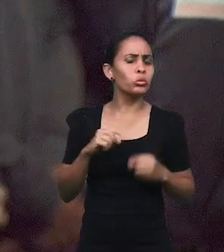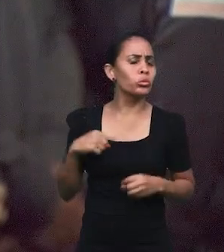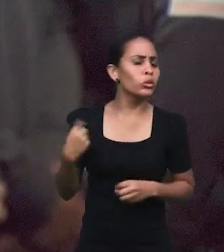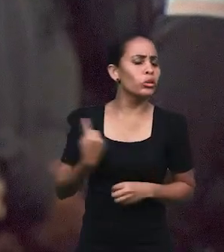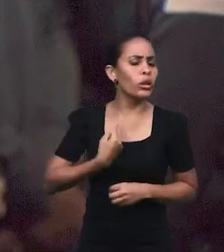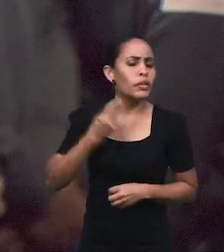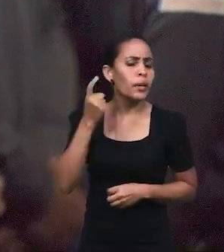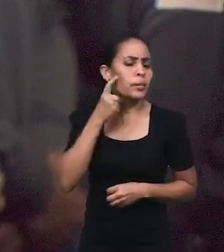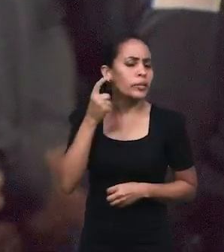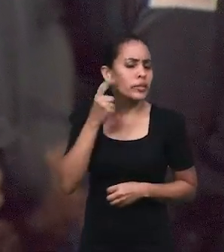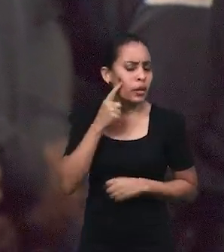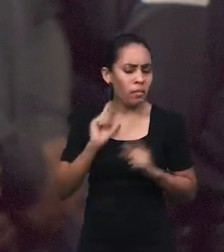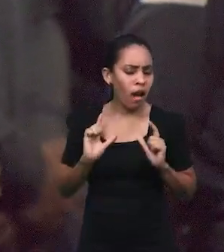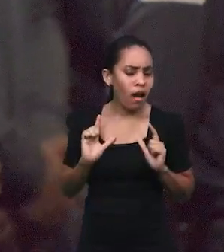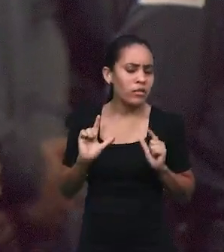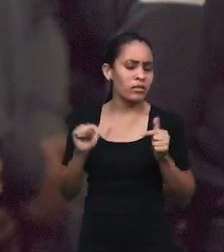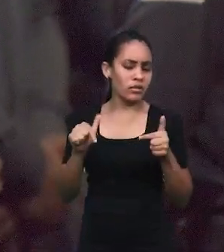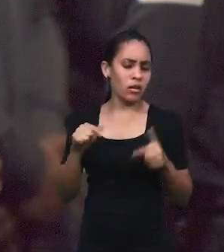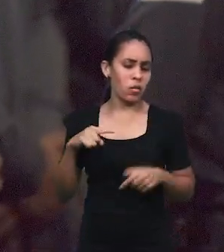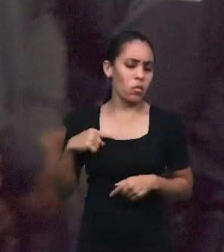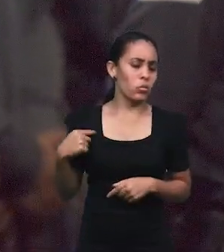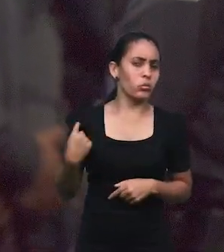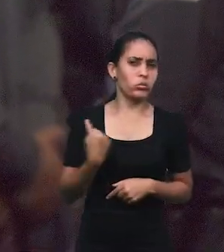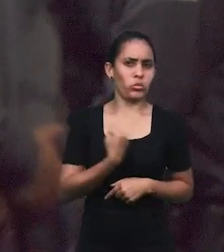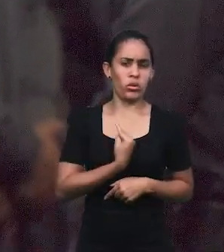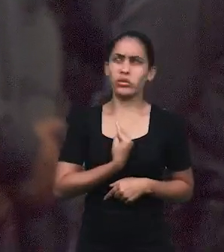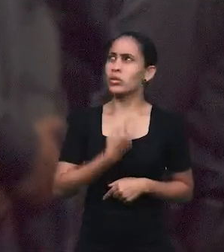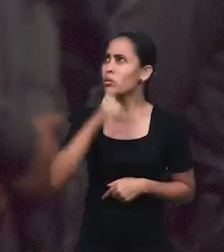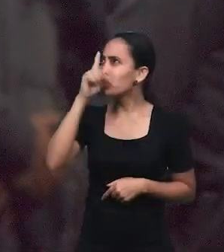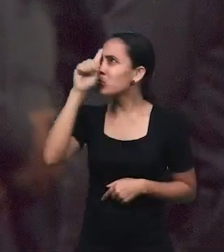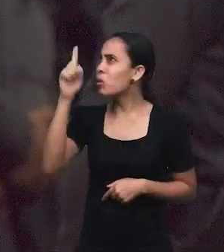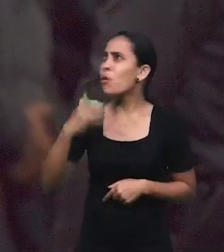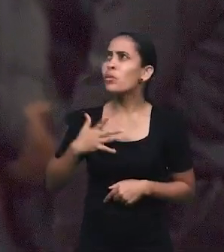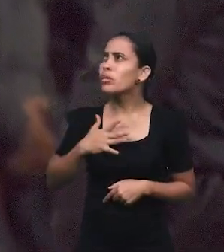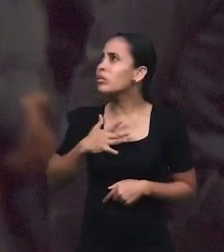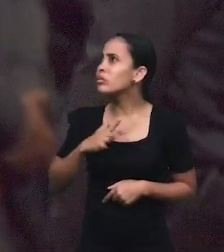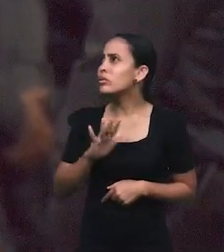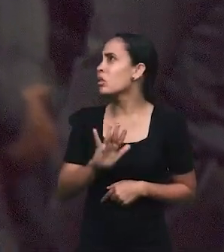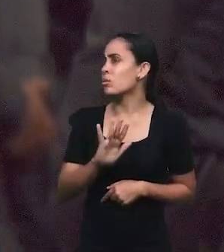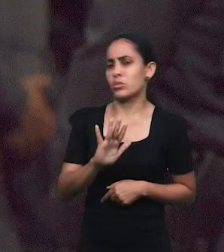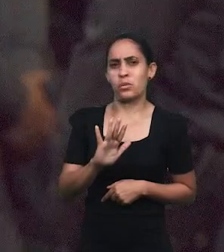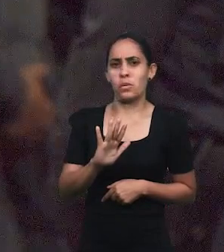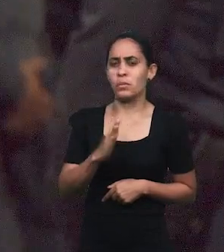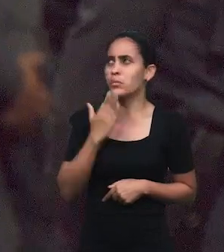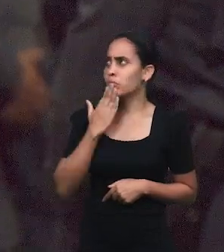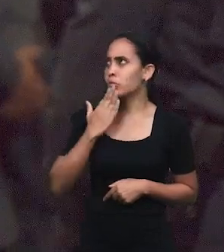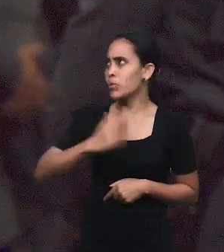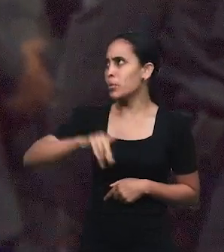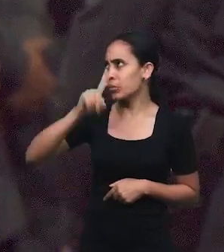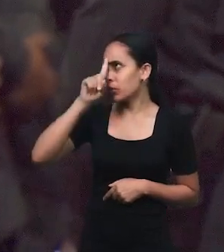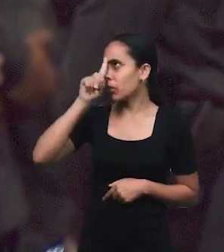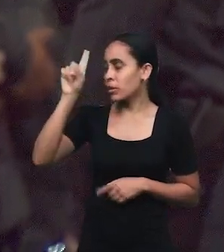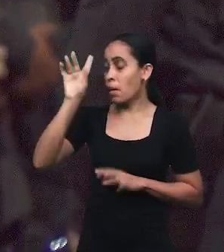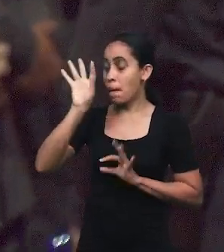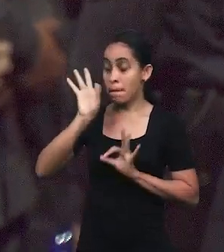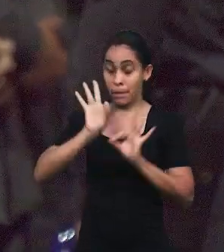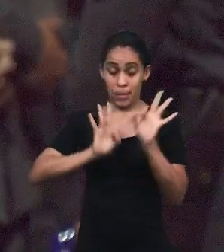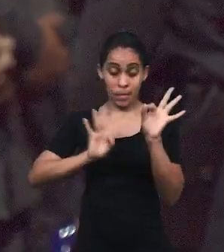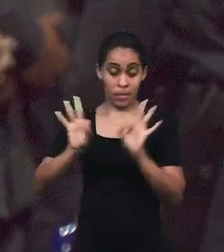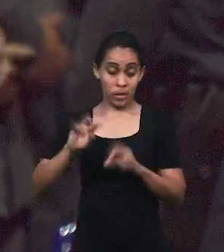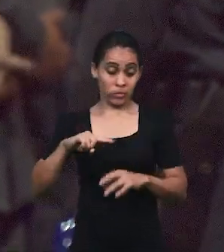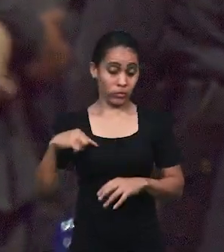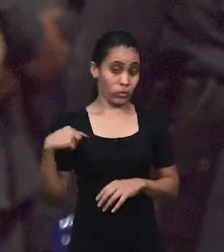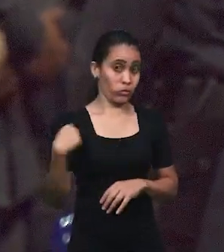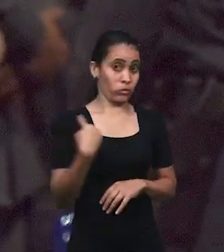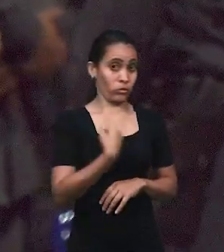que pensamos, que fizemos, que não agradou ao Senhor. Prepara